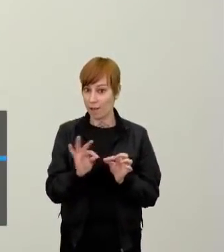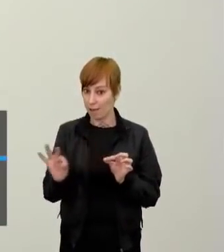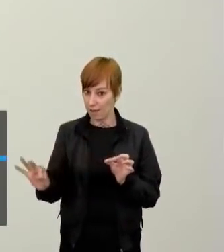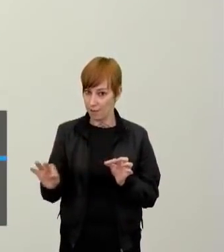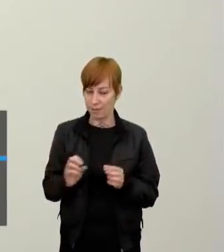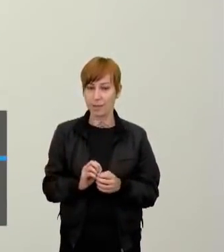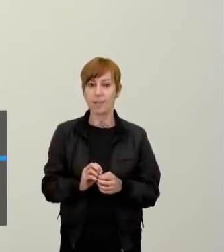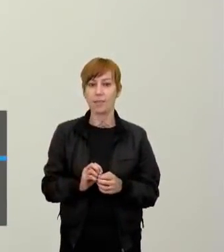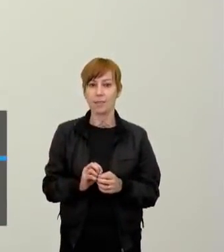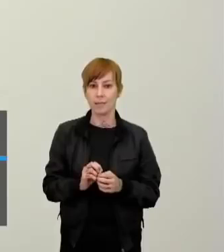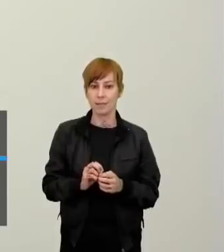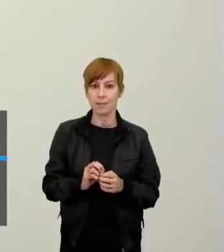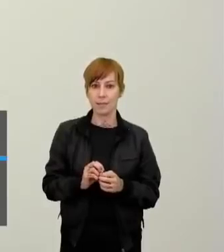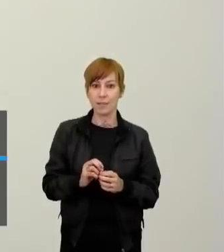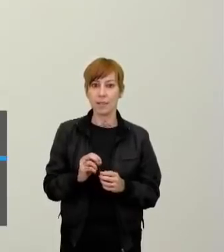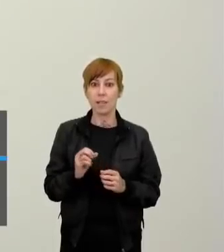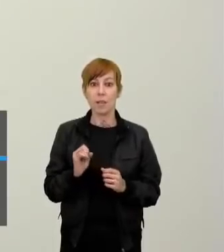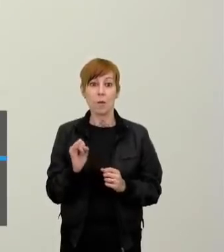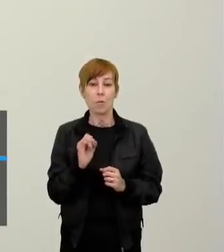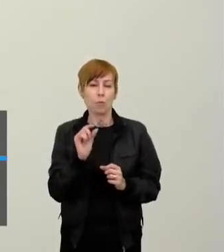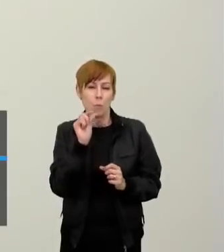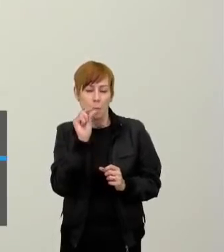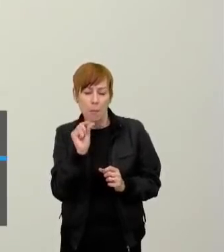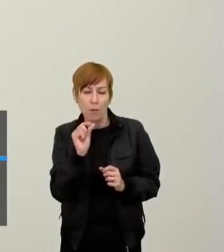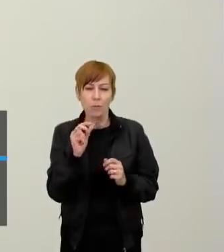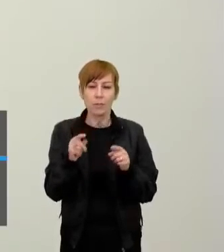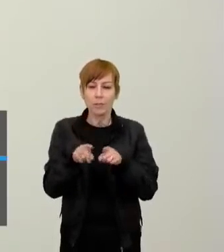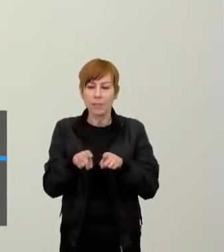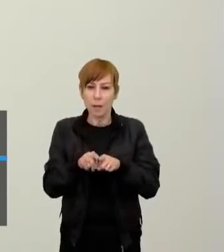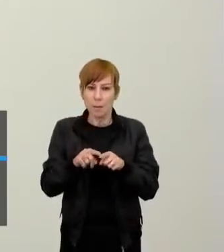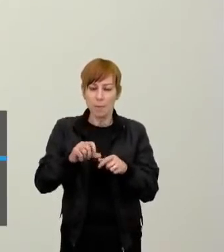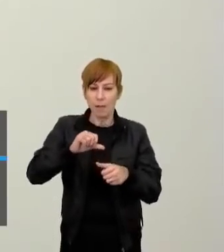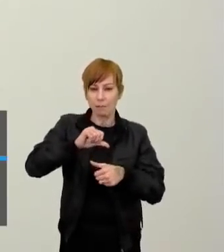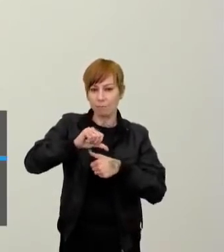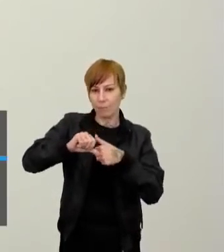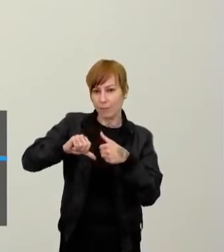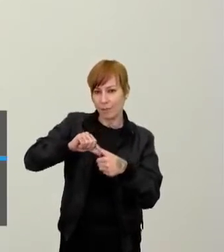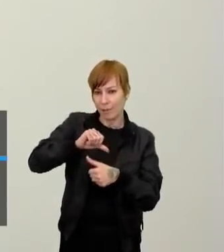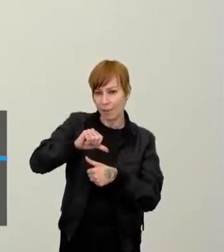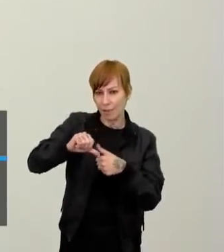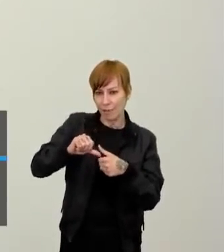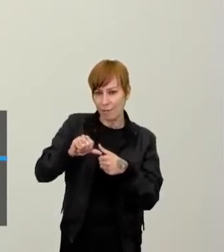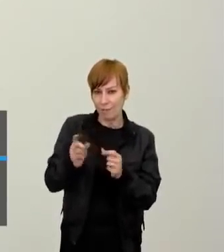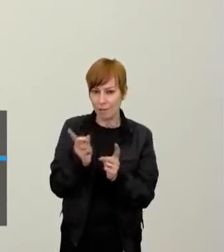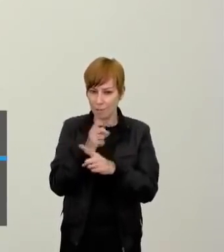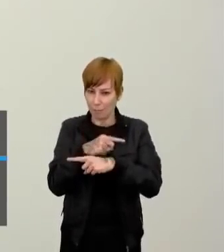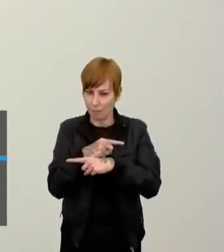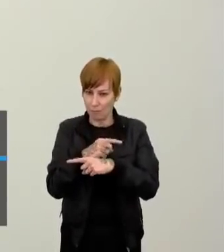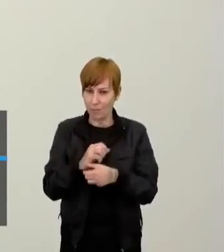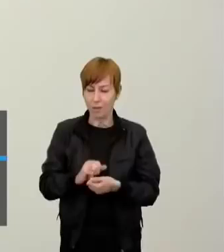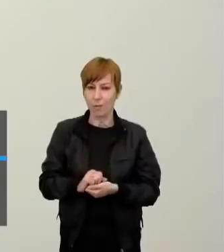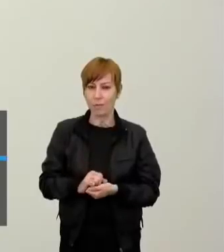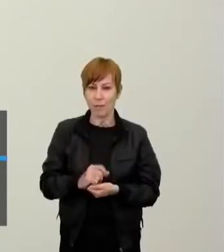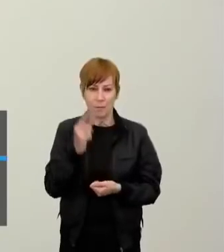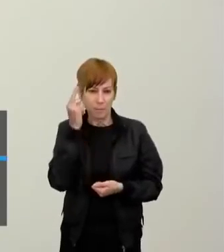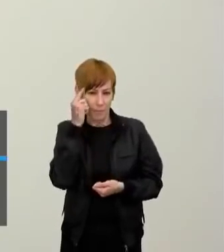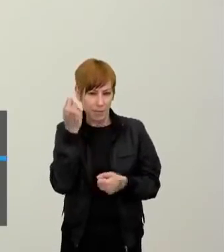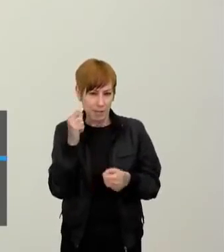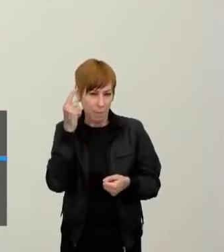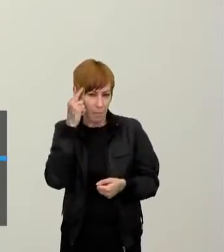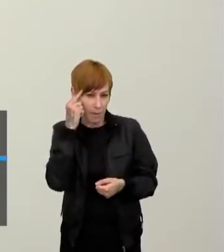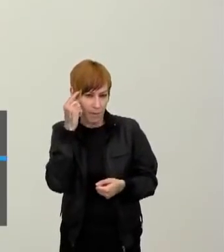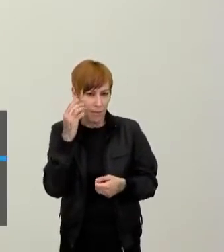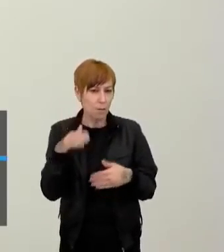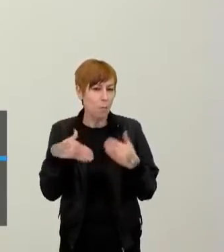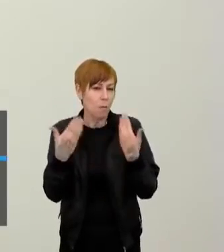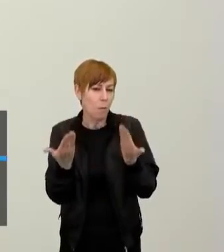falar um pouquinho das grandezas inversamente proporcionais. Não tem muita coisa para acrescentar, a gente só tem que pensar, quando a grandeza